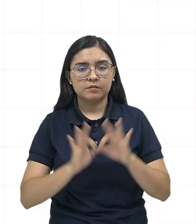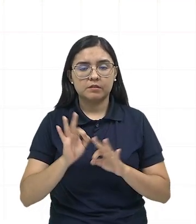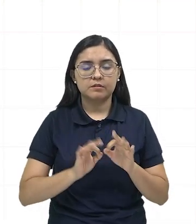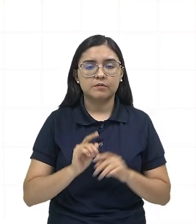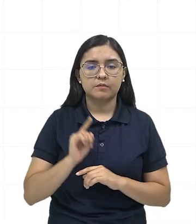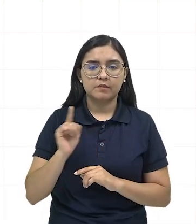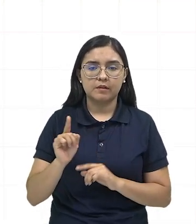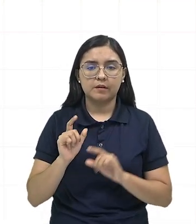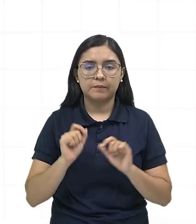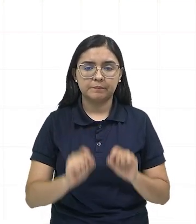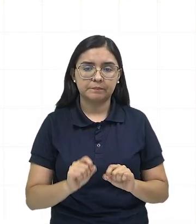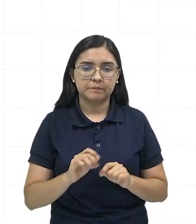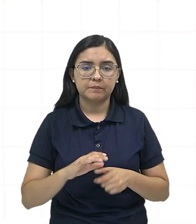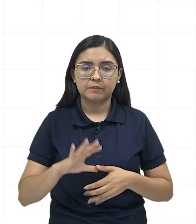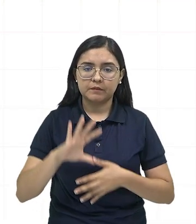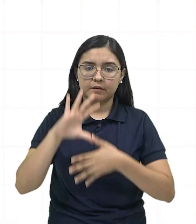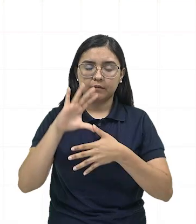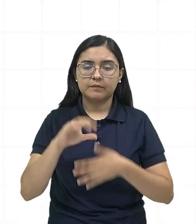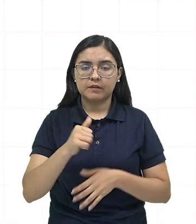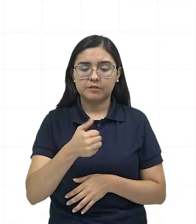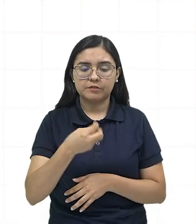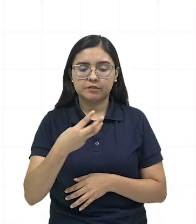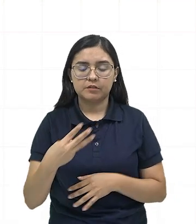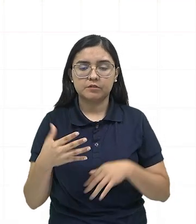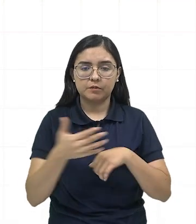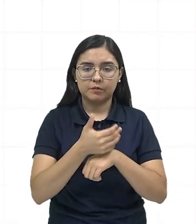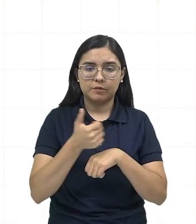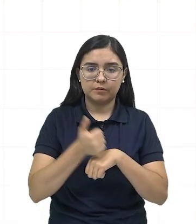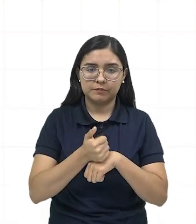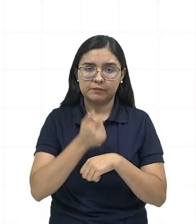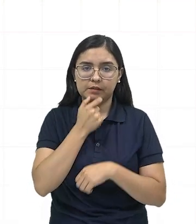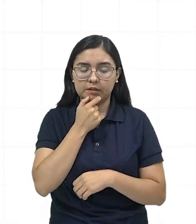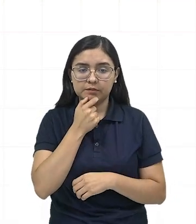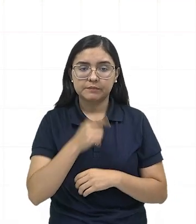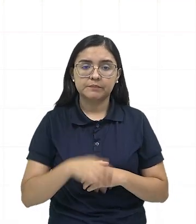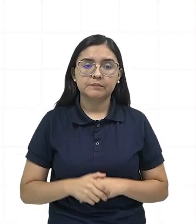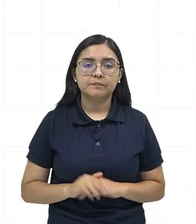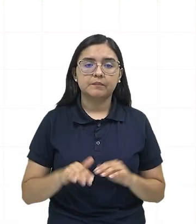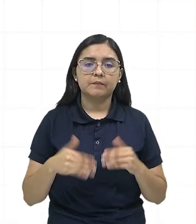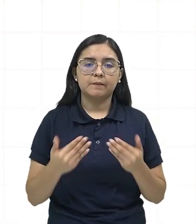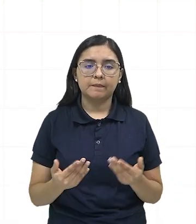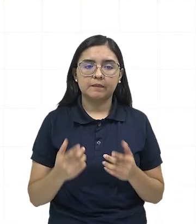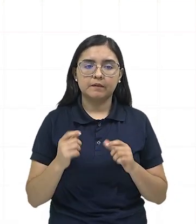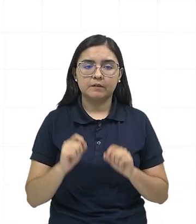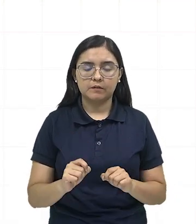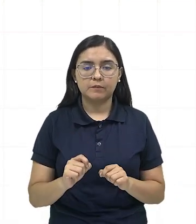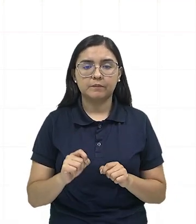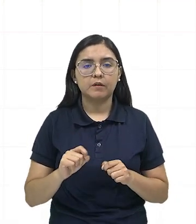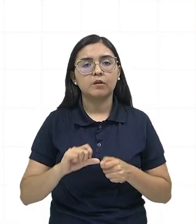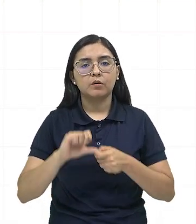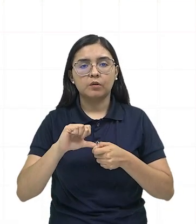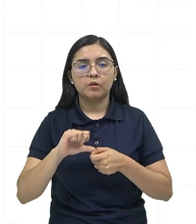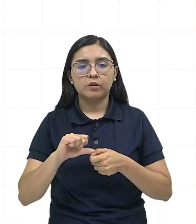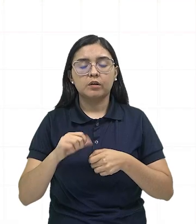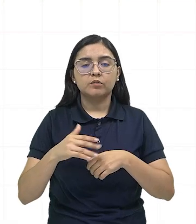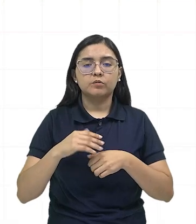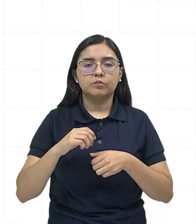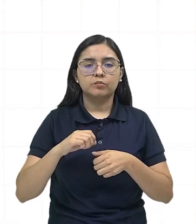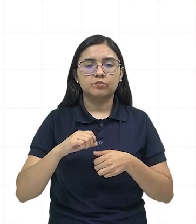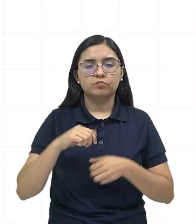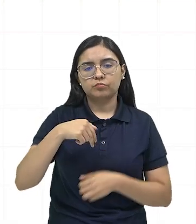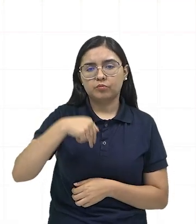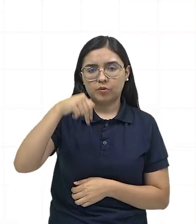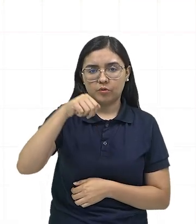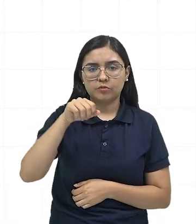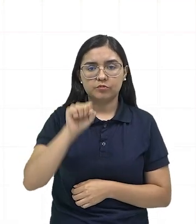lá na América, né, nas 13 colônias inglesas. As colônias do Norte e do Sul também vai ter centro,